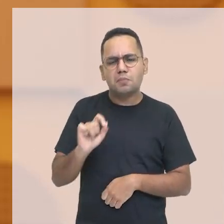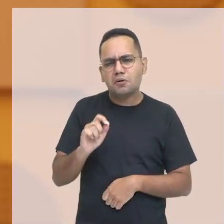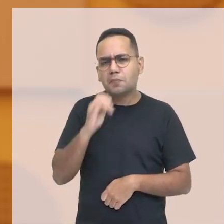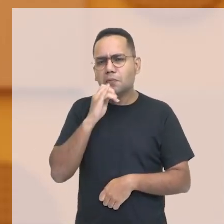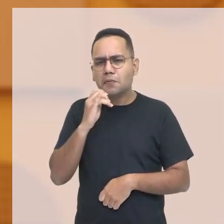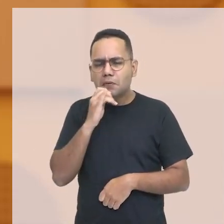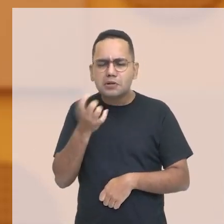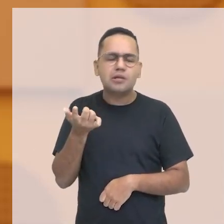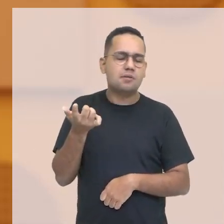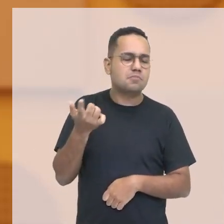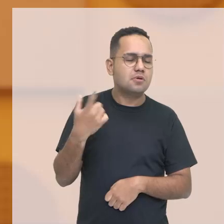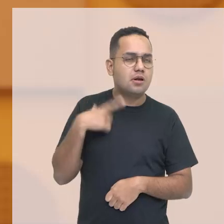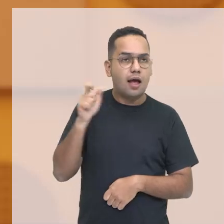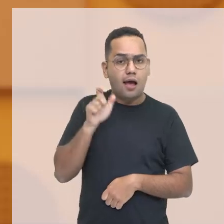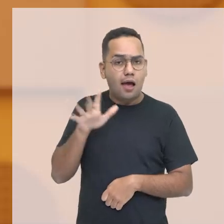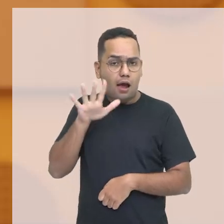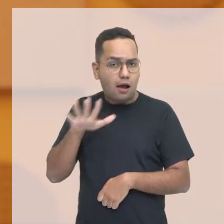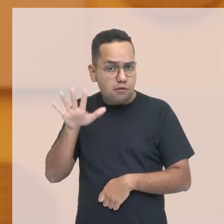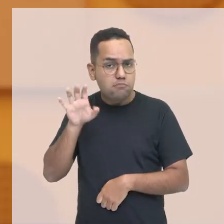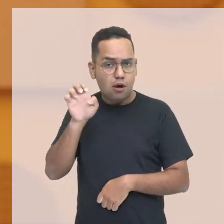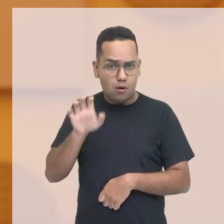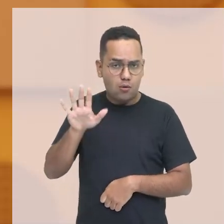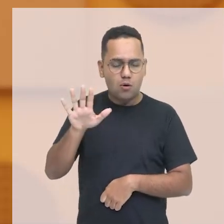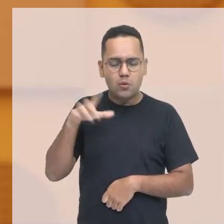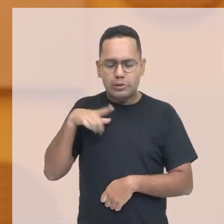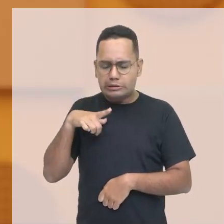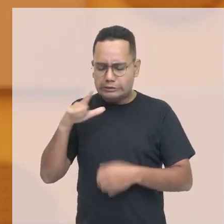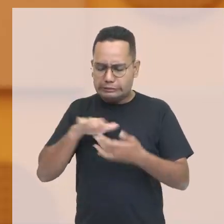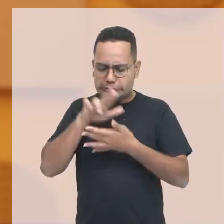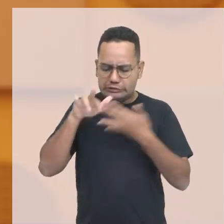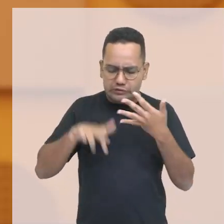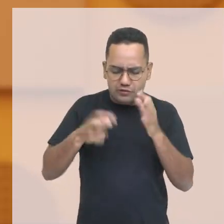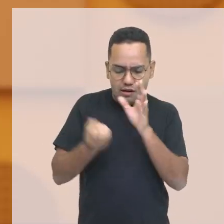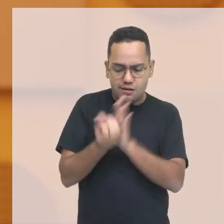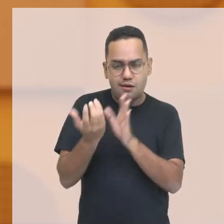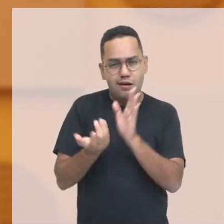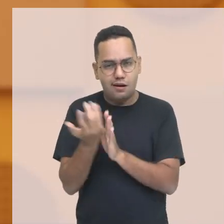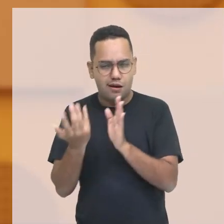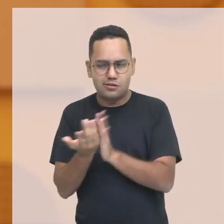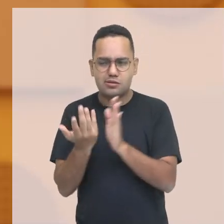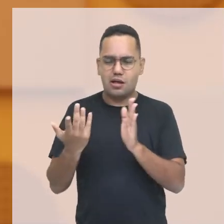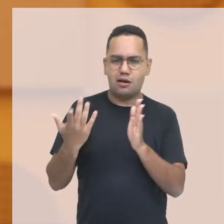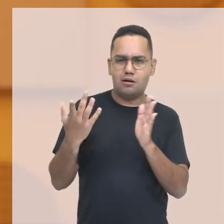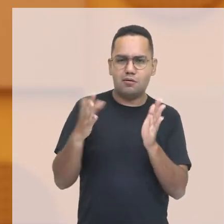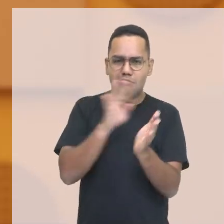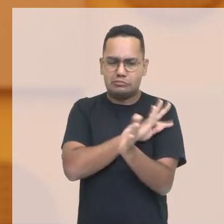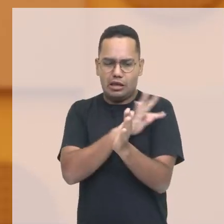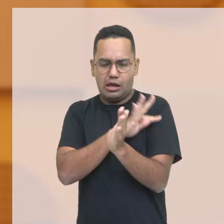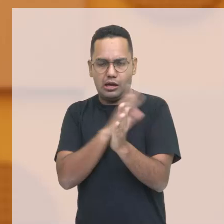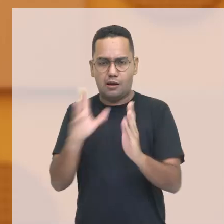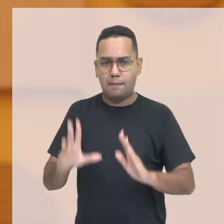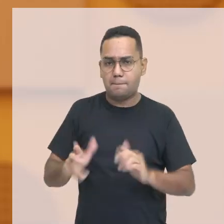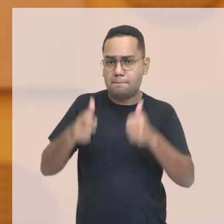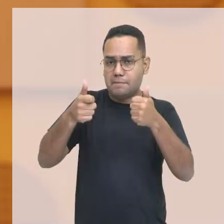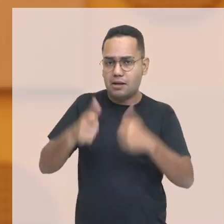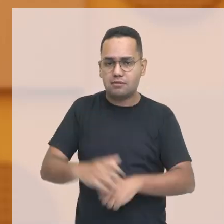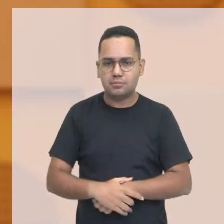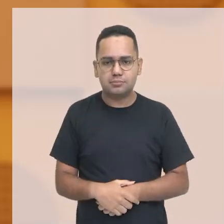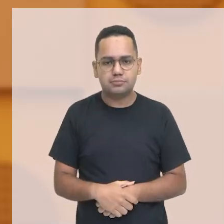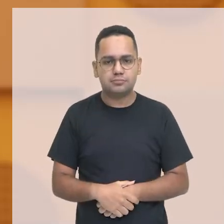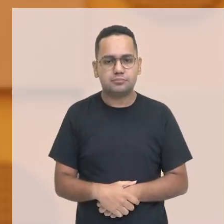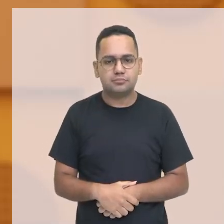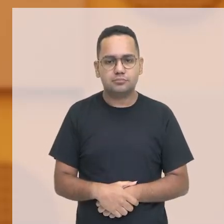com novas tecnologias, novos meios de produzir, novos meios de produção, por assim dizer, essa indústria começa a